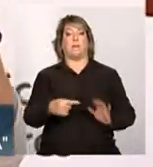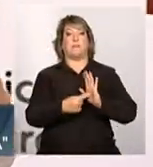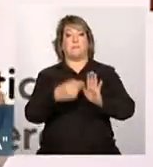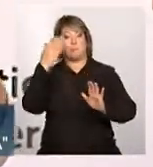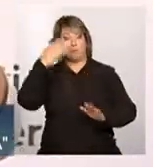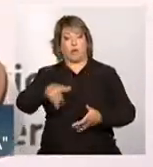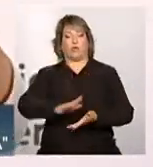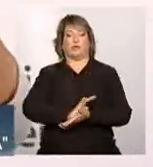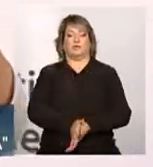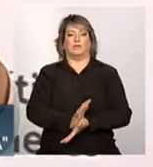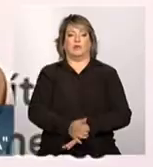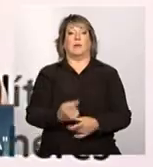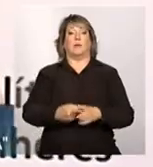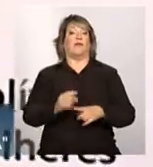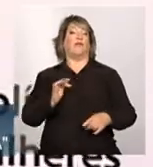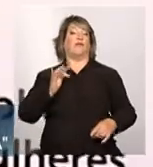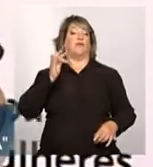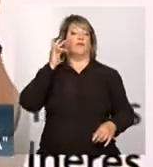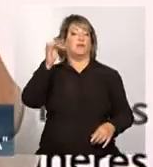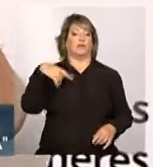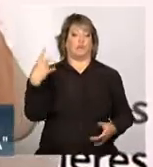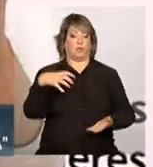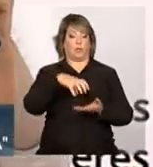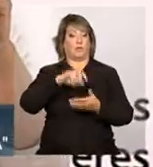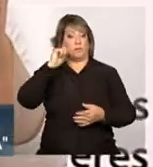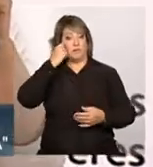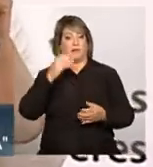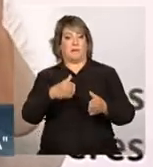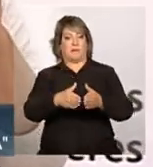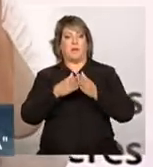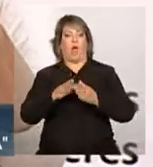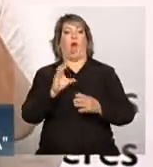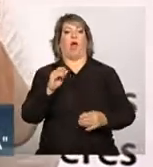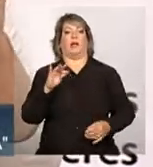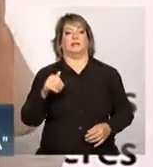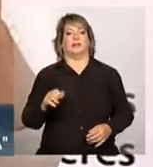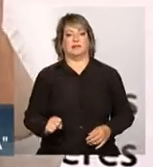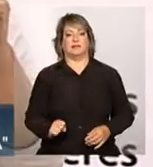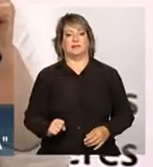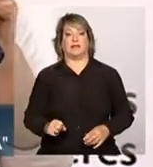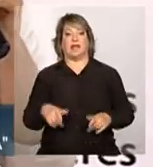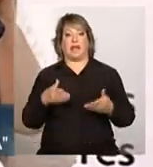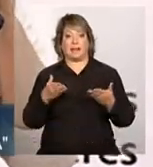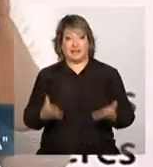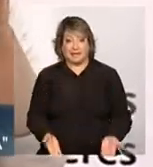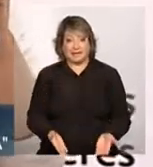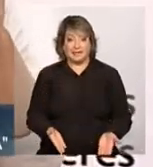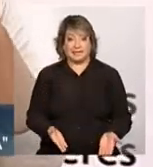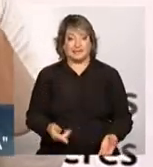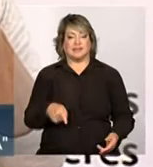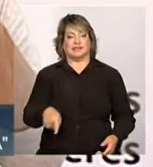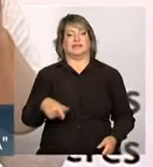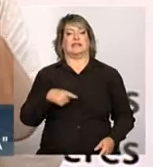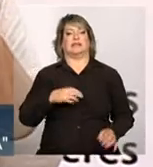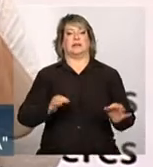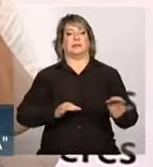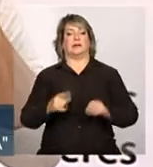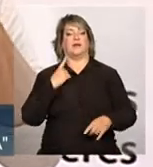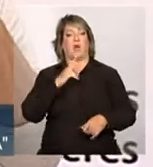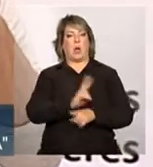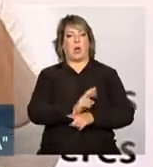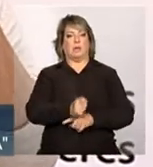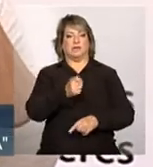para evitar que, anos mais na frente, o movimento negro venha a pedir cotas. É neste plano o